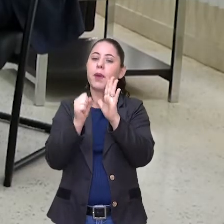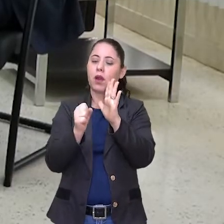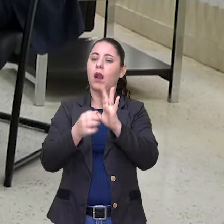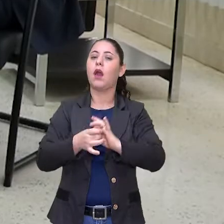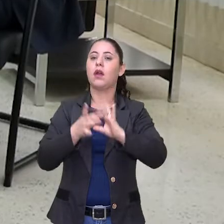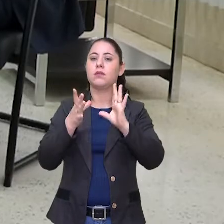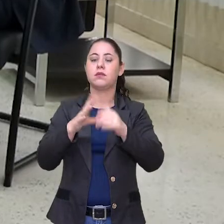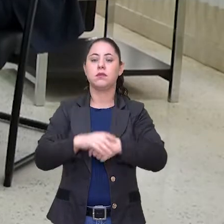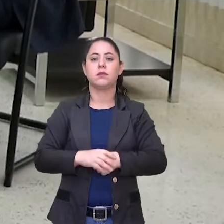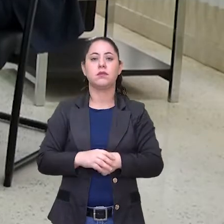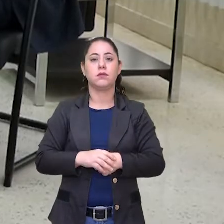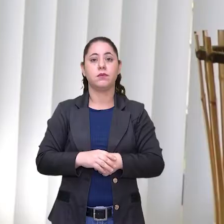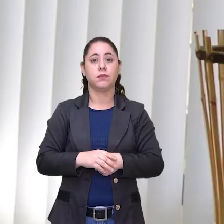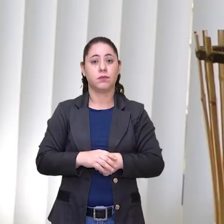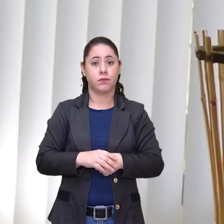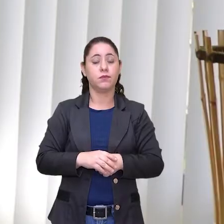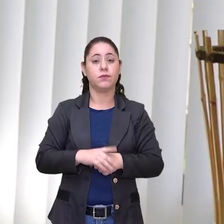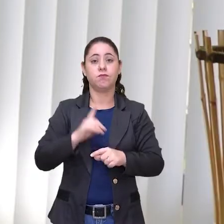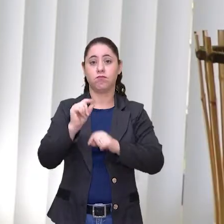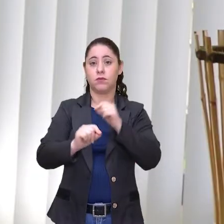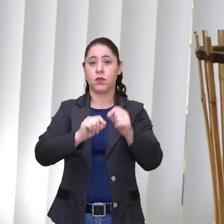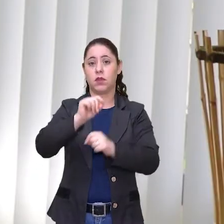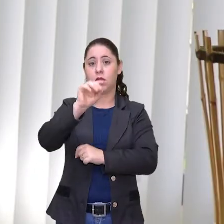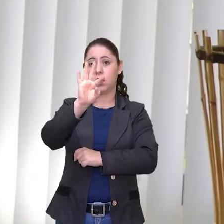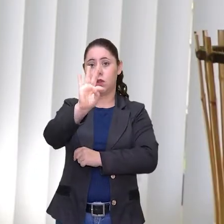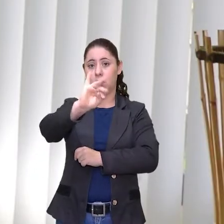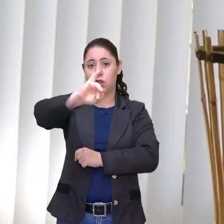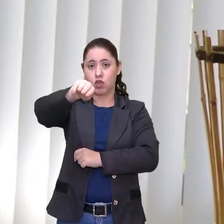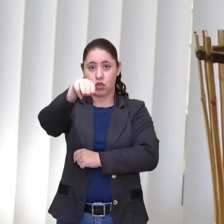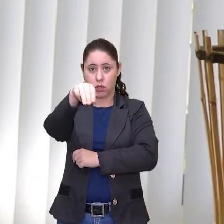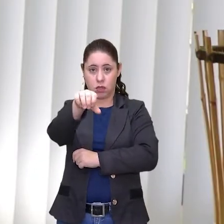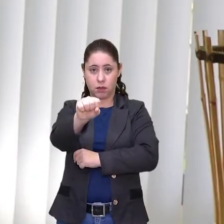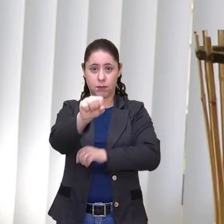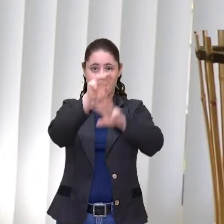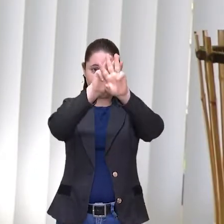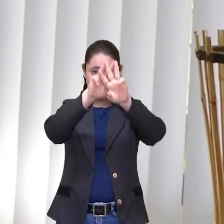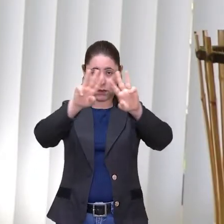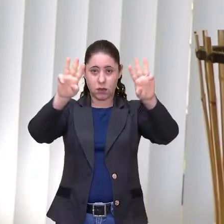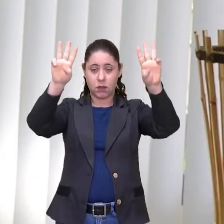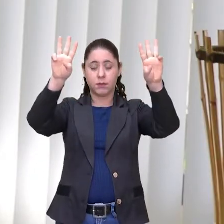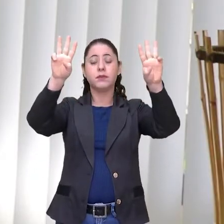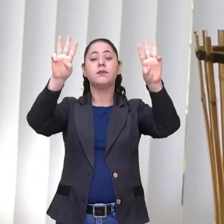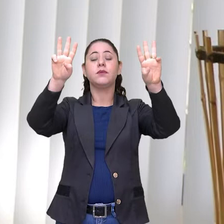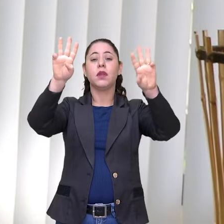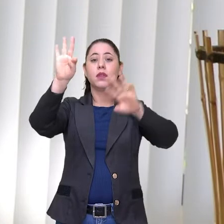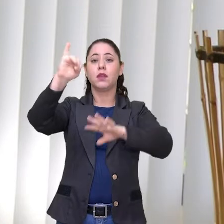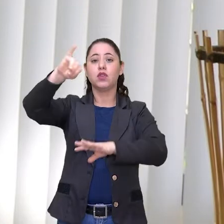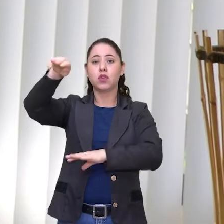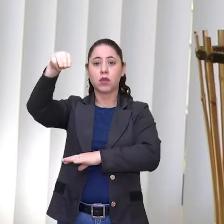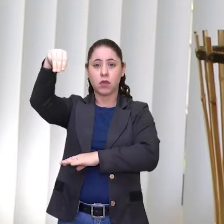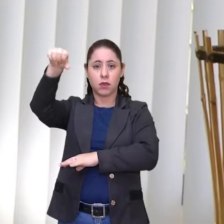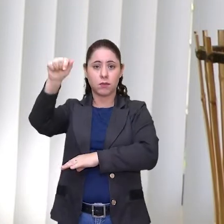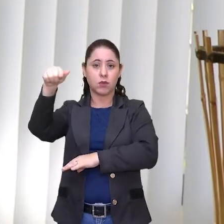Em relação ao nosso tribunal, há um menu específico no nosso site, lá no